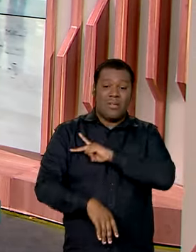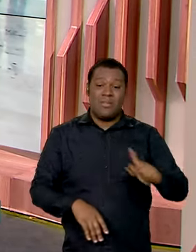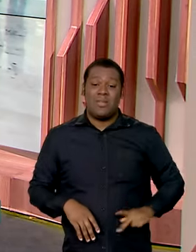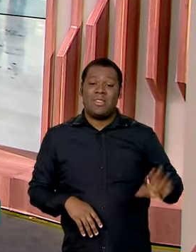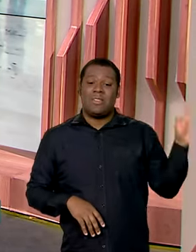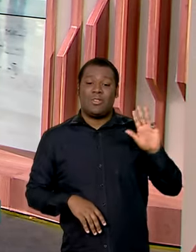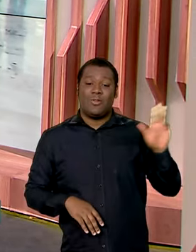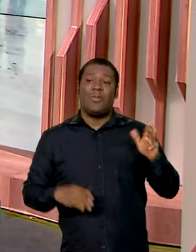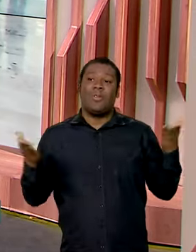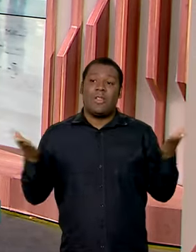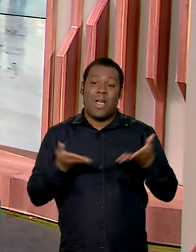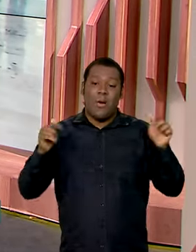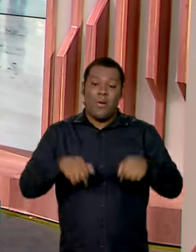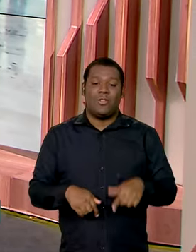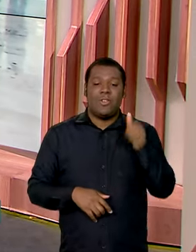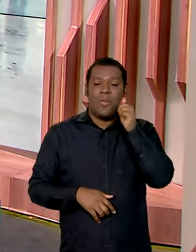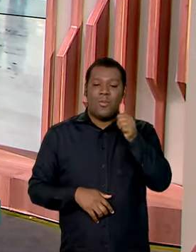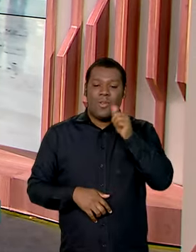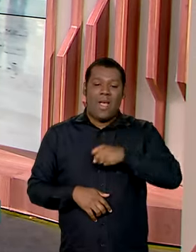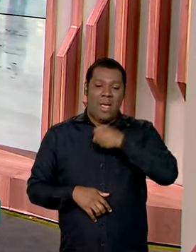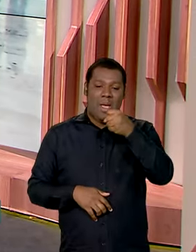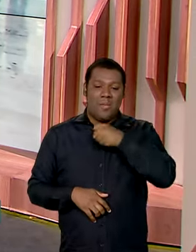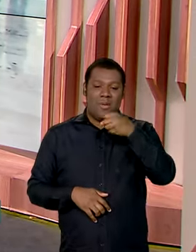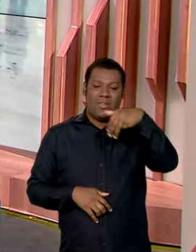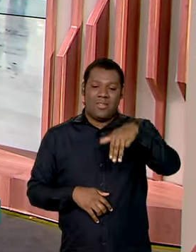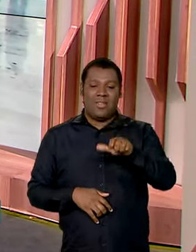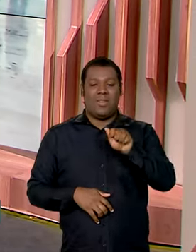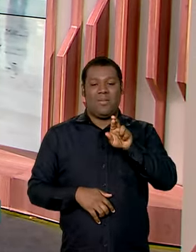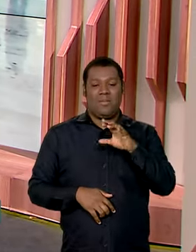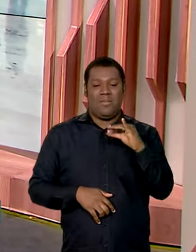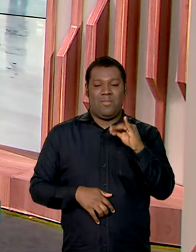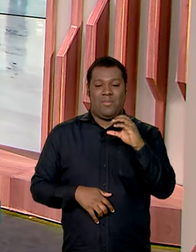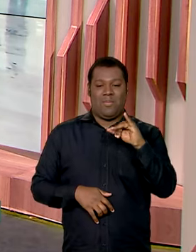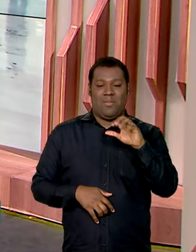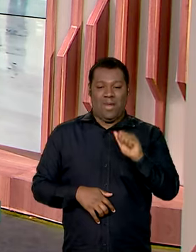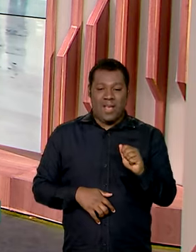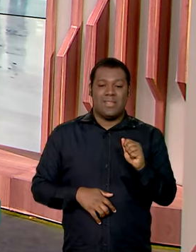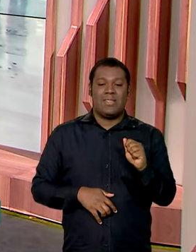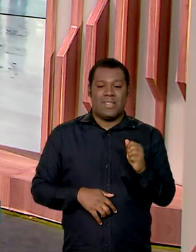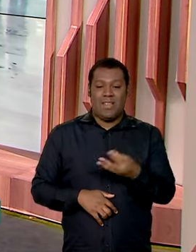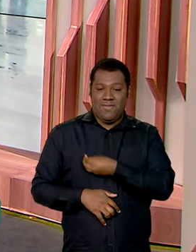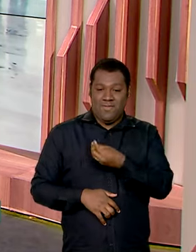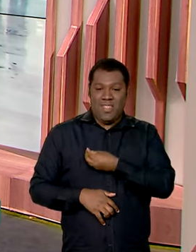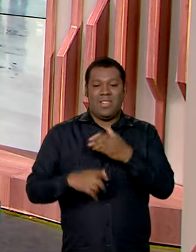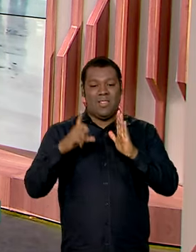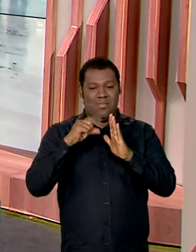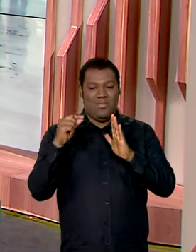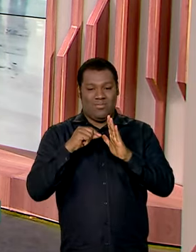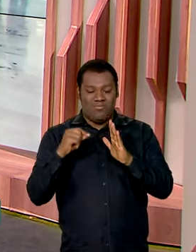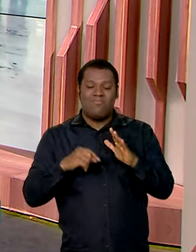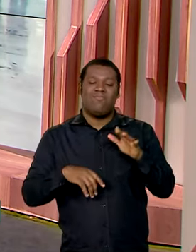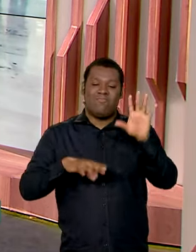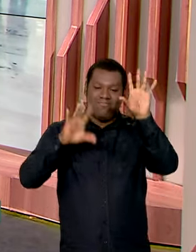repórter Márcia Fernandes, que está lá e traz todos os detalhes para a gente. Bom dia, Márcia.